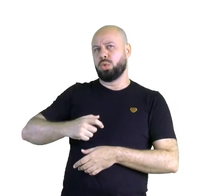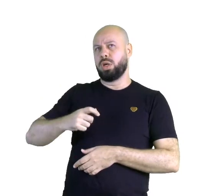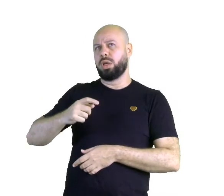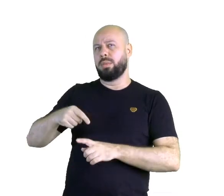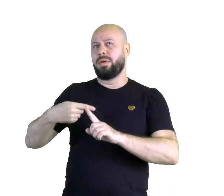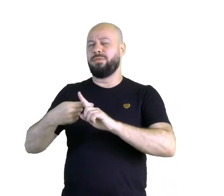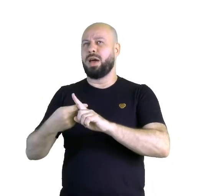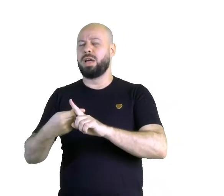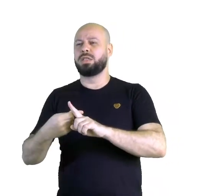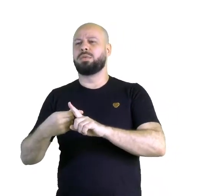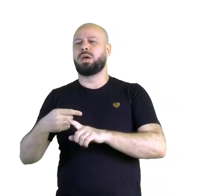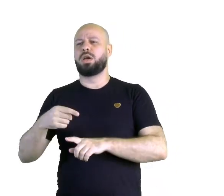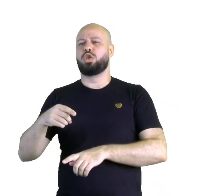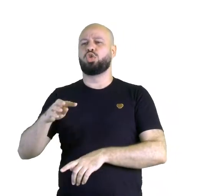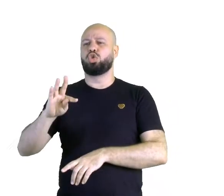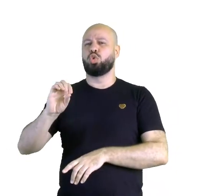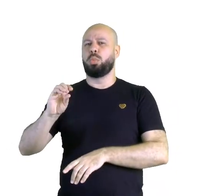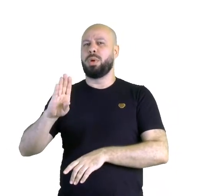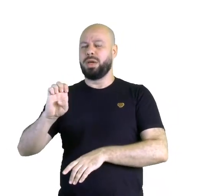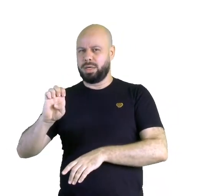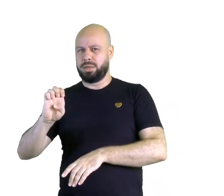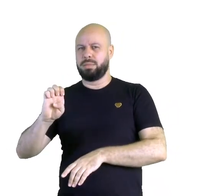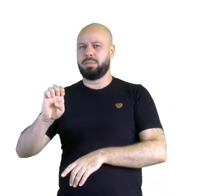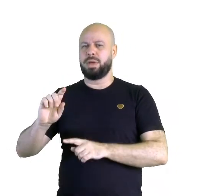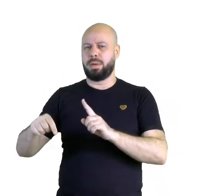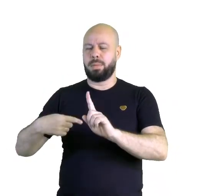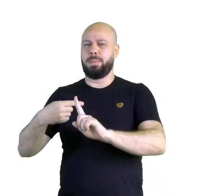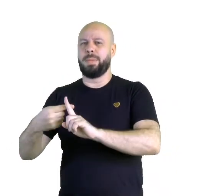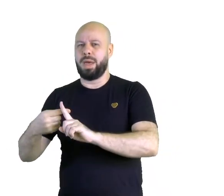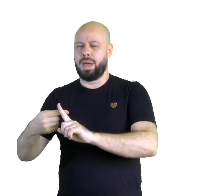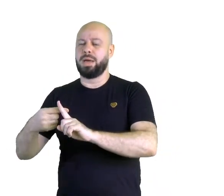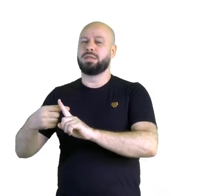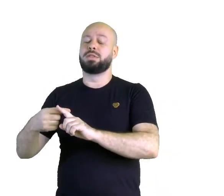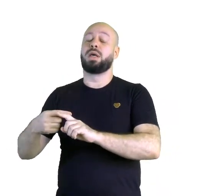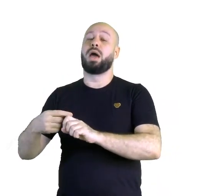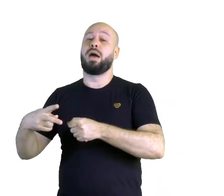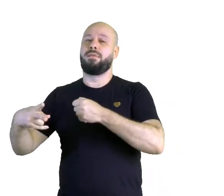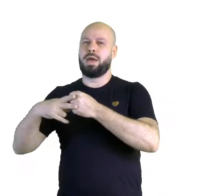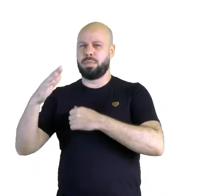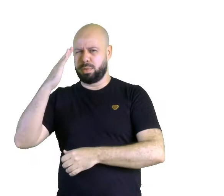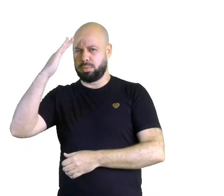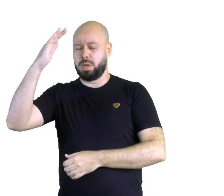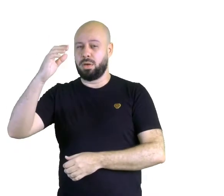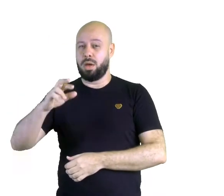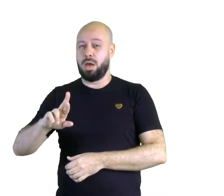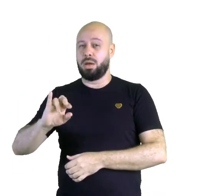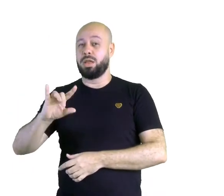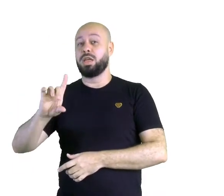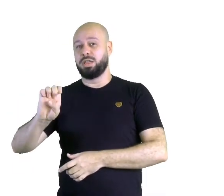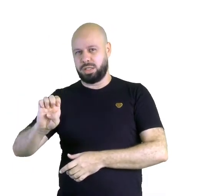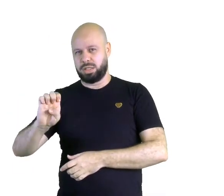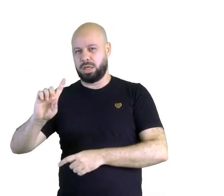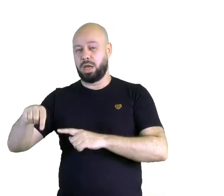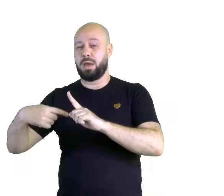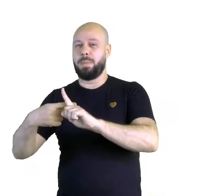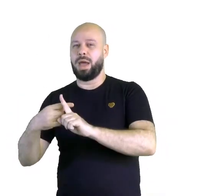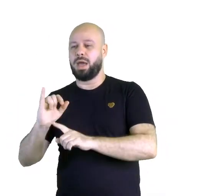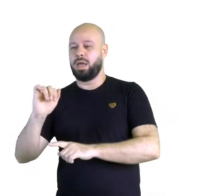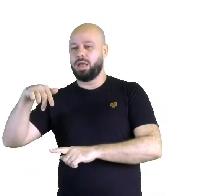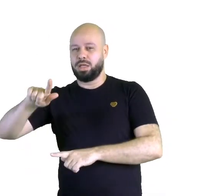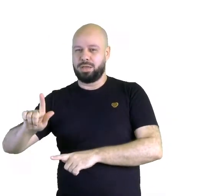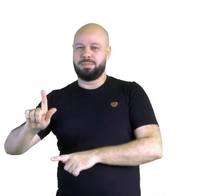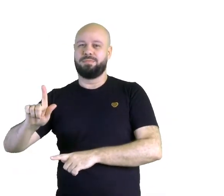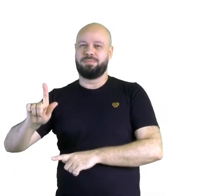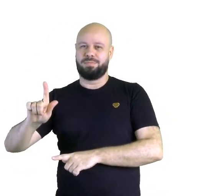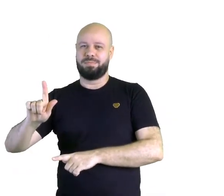be adequado para a primeira pessoa, né, do singular, seguido do verbo principal, que é ride, mais ing. Então,